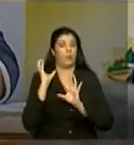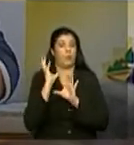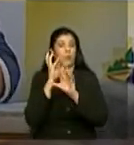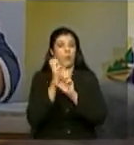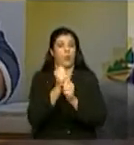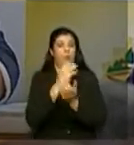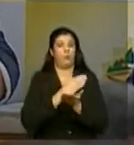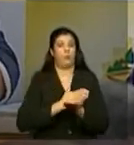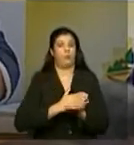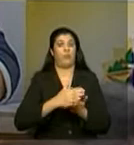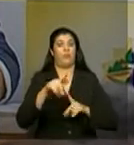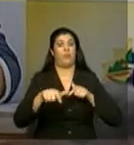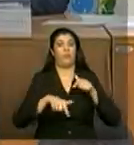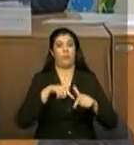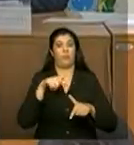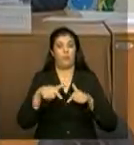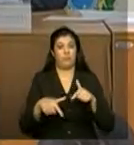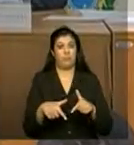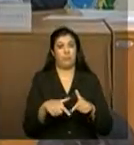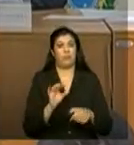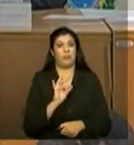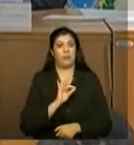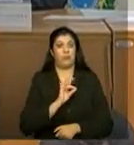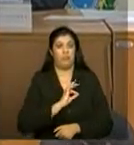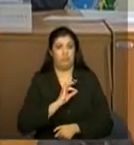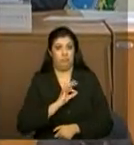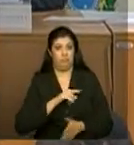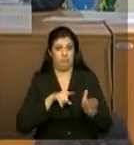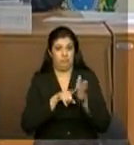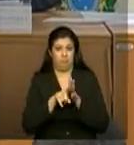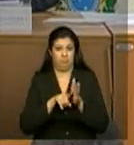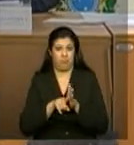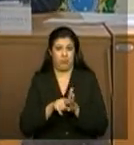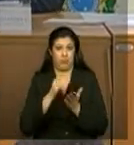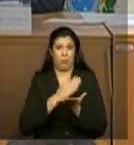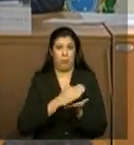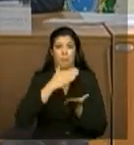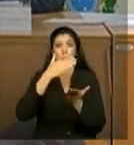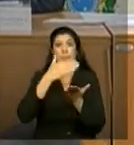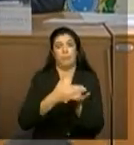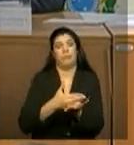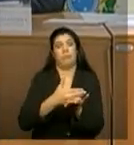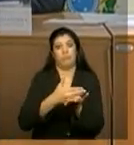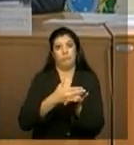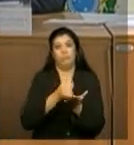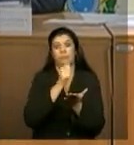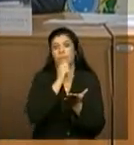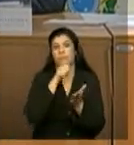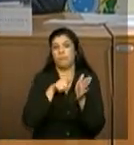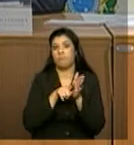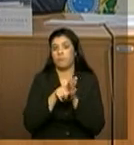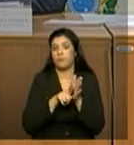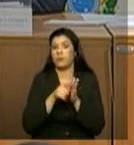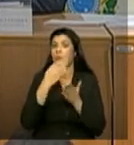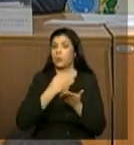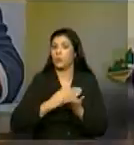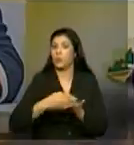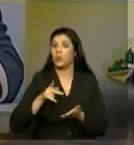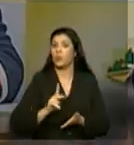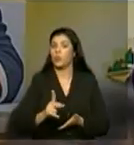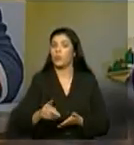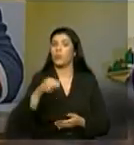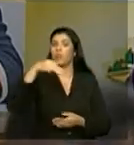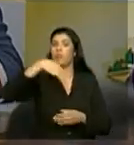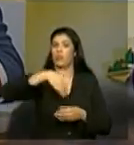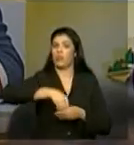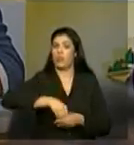trabalho pericial nós estamos concluindo parte de um processo investigativo que está em curso tanto no ministério